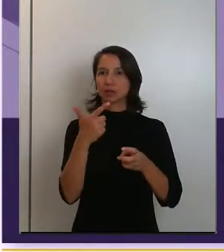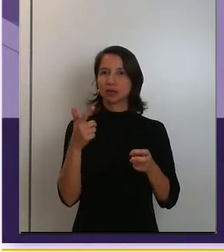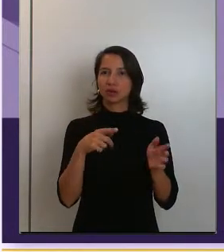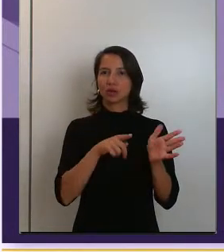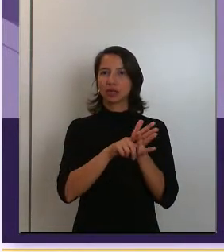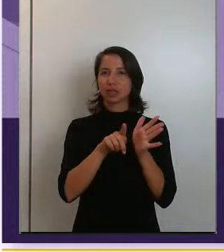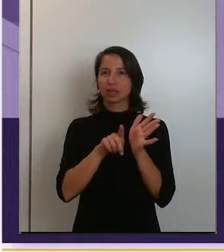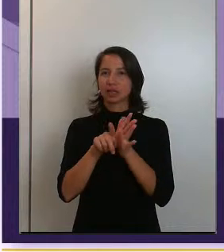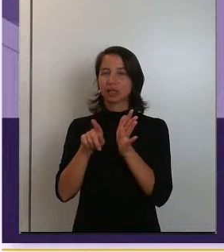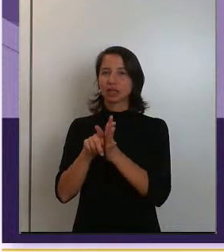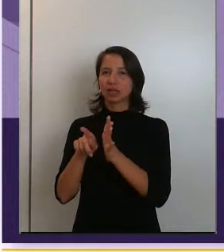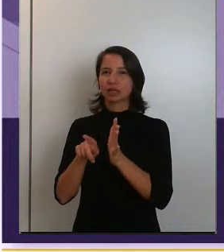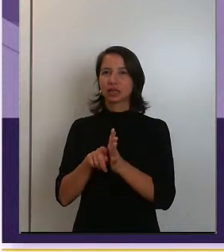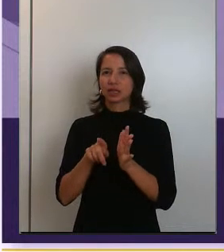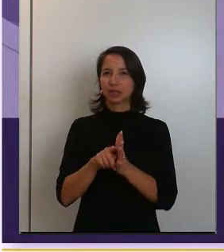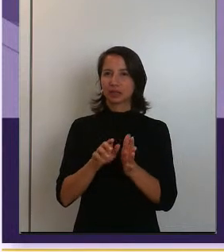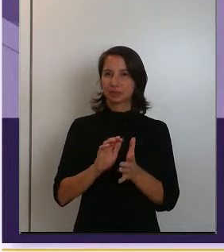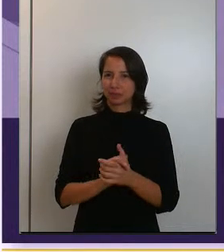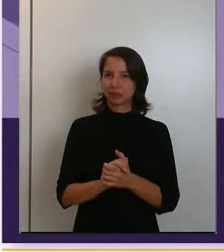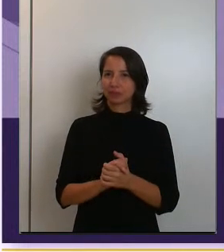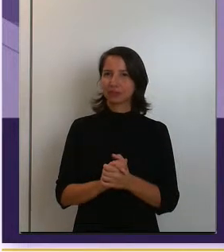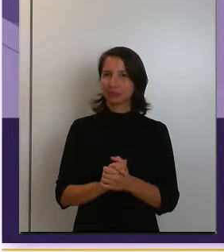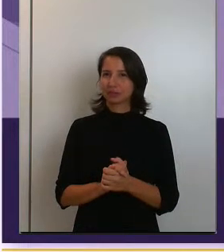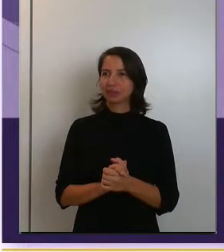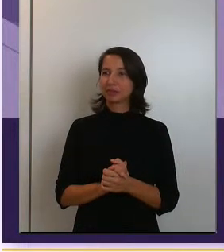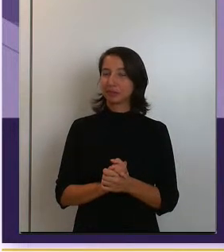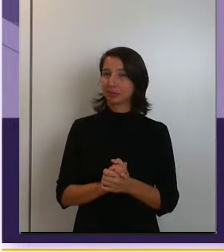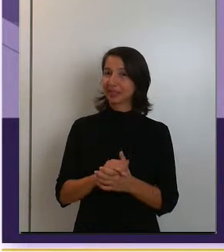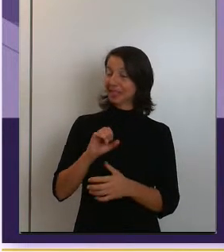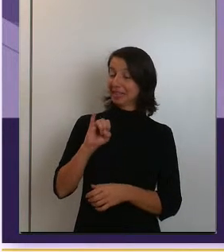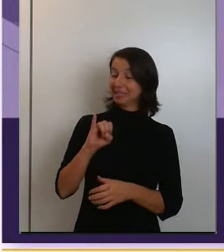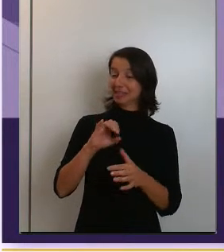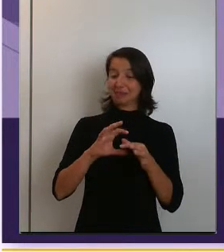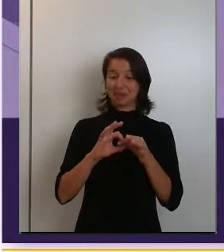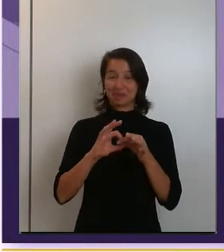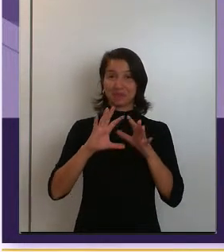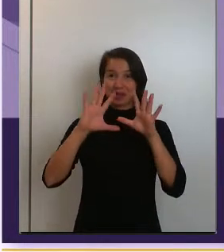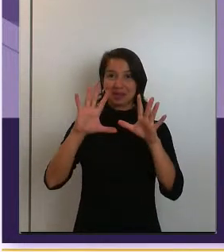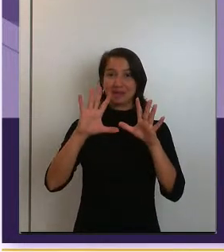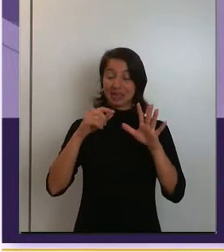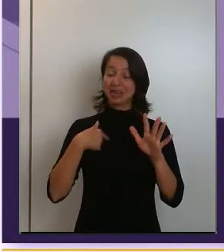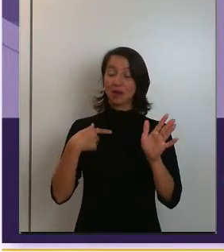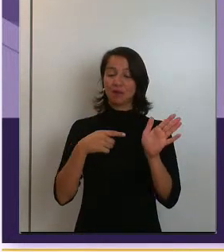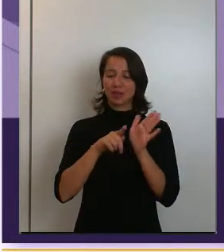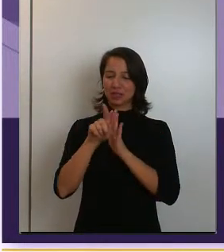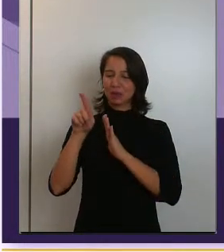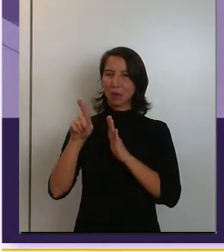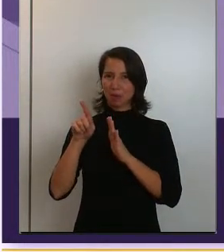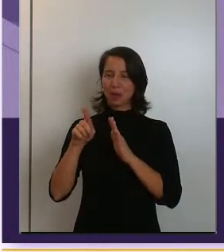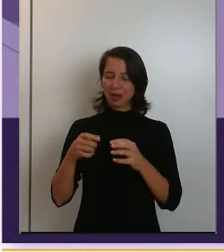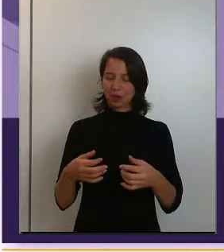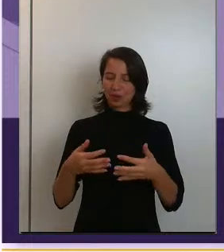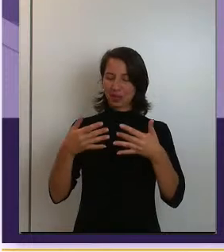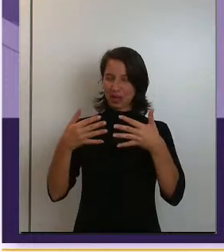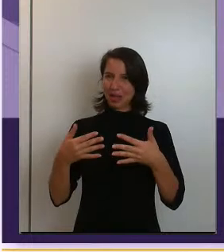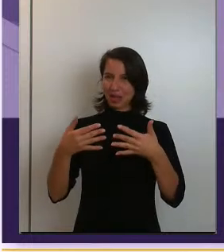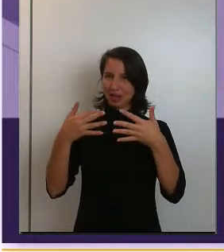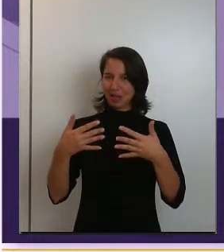Sim? Se me permite, eu fiz uma pergunta no chat, eu acho que você não está conseguindo ver, mas eu gostaria que o